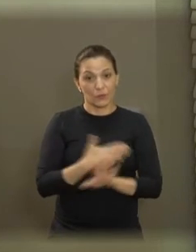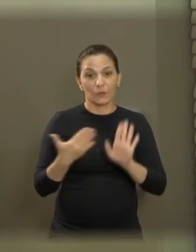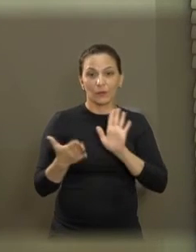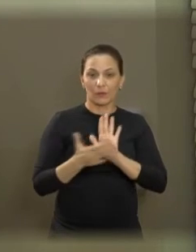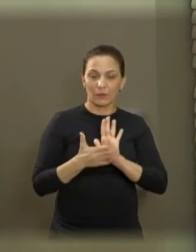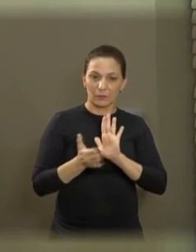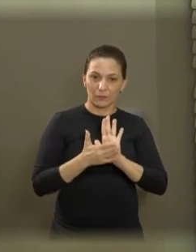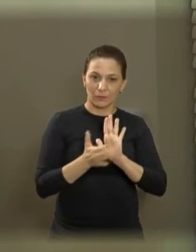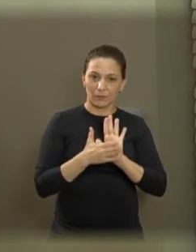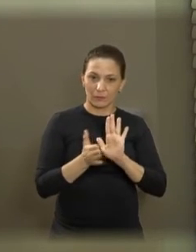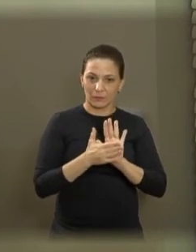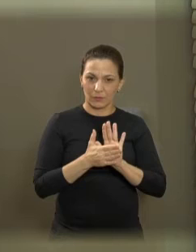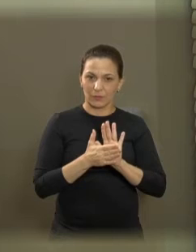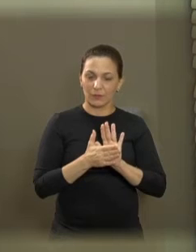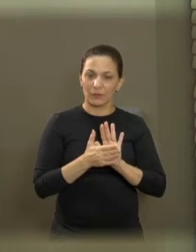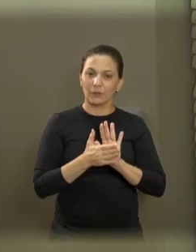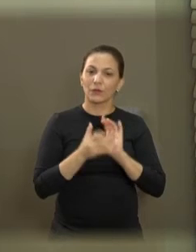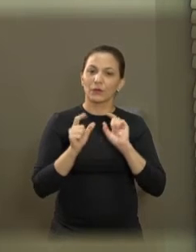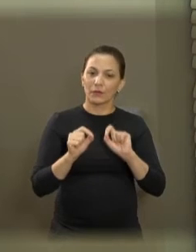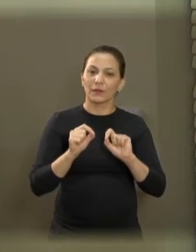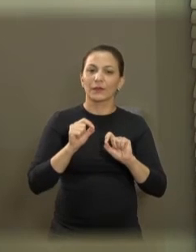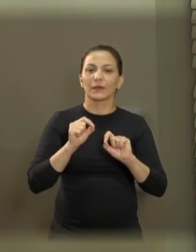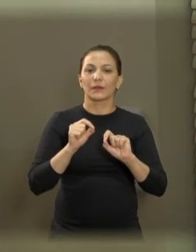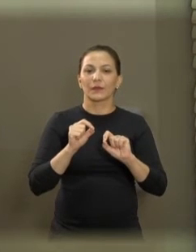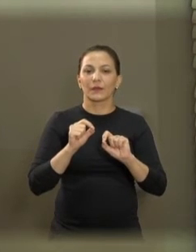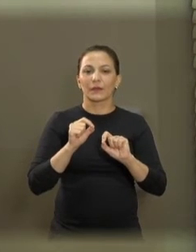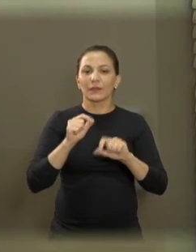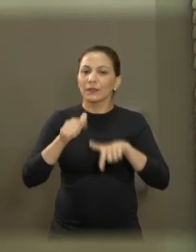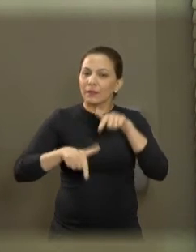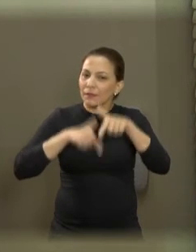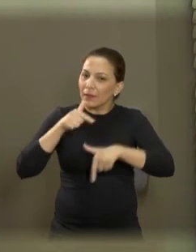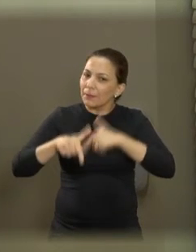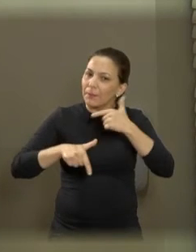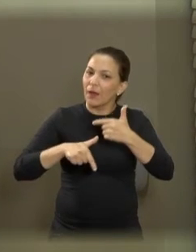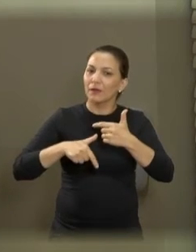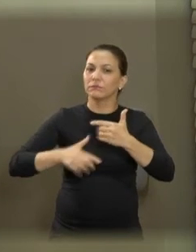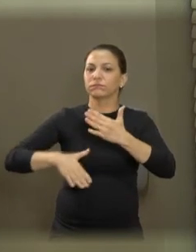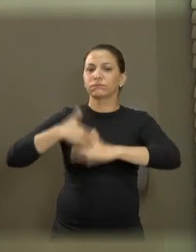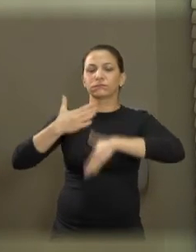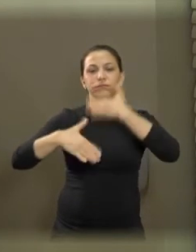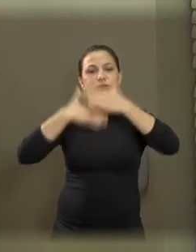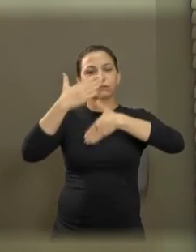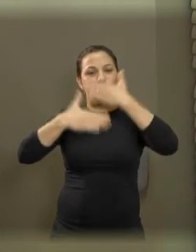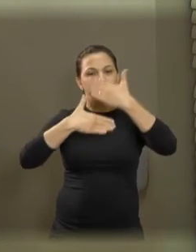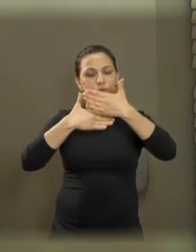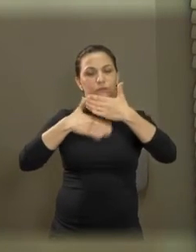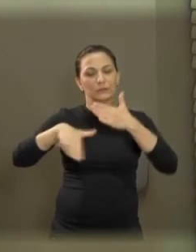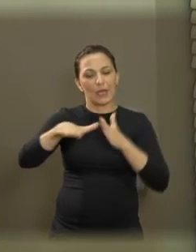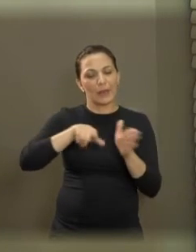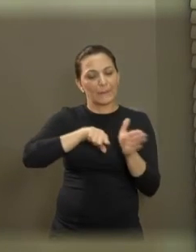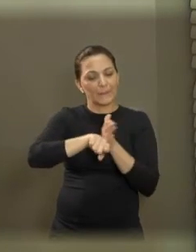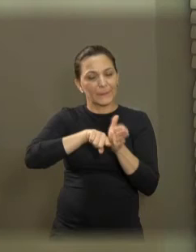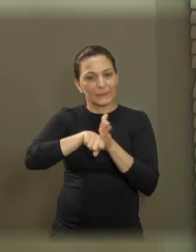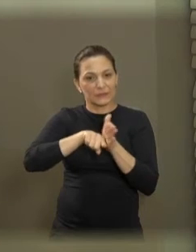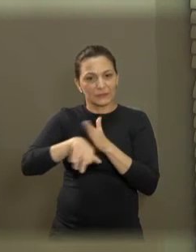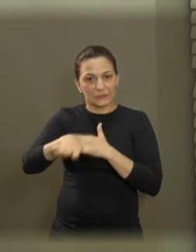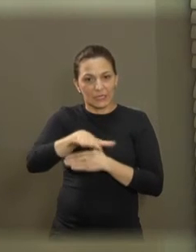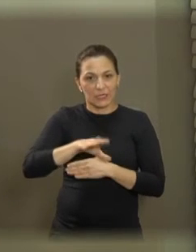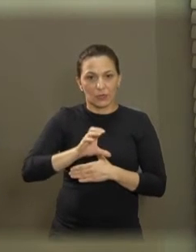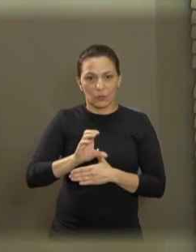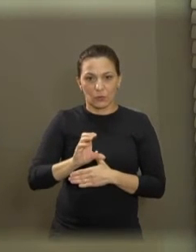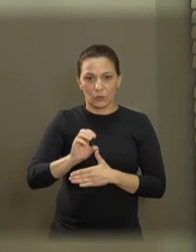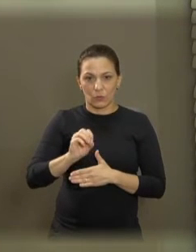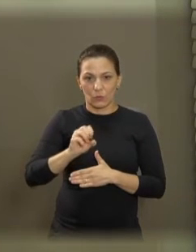ressaltar e enaltecer o trabalho e o crescimento do professor Marcos na pesquisa cosmética que